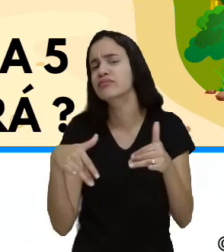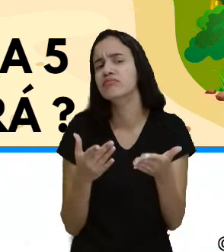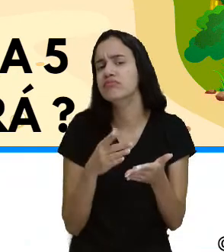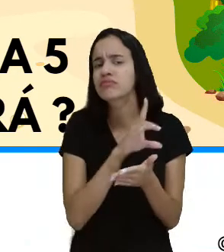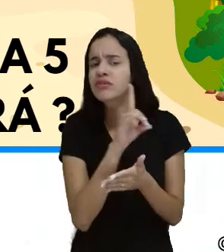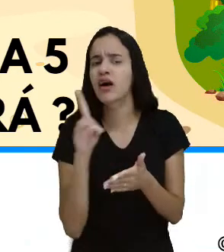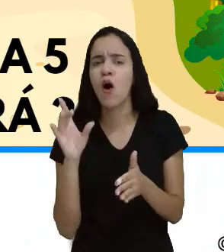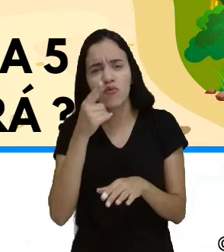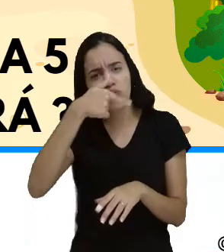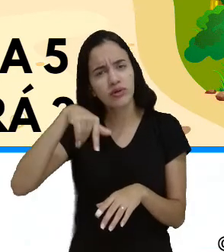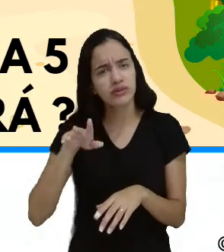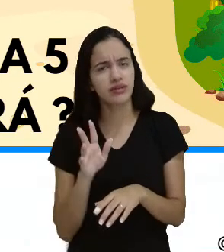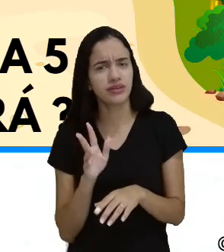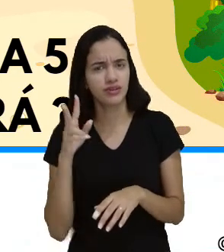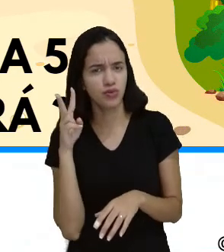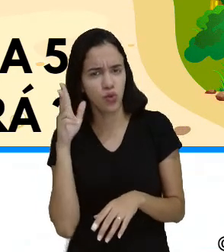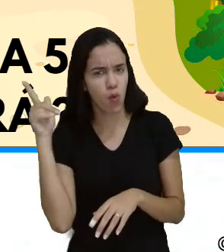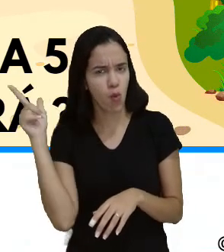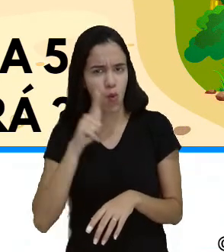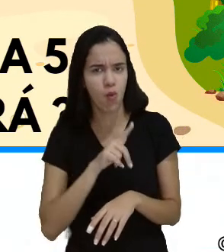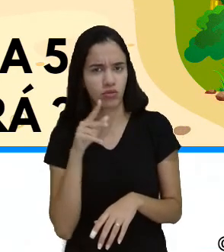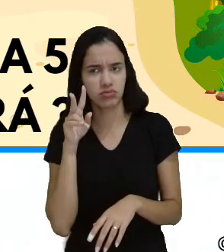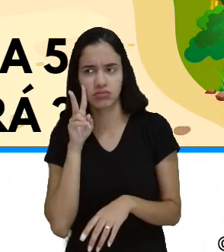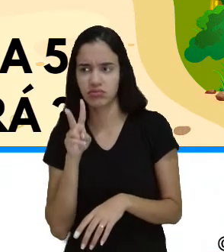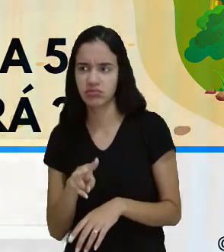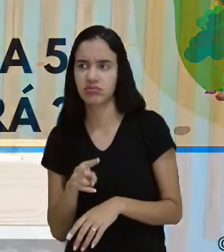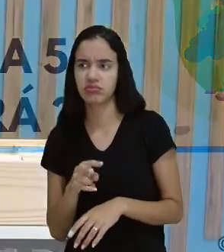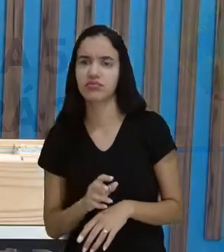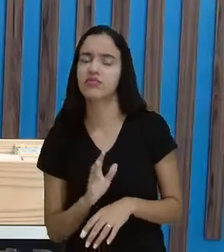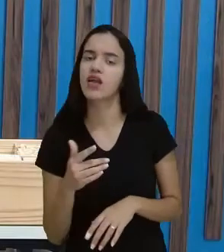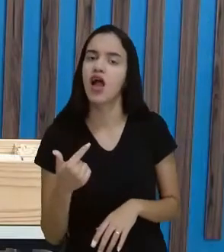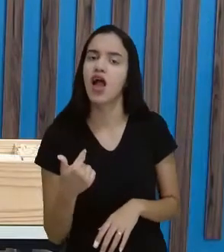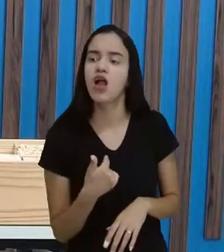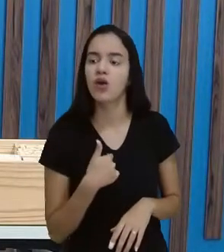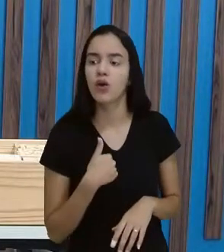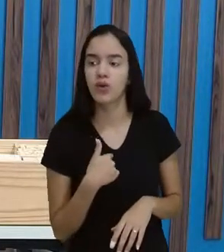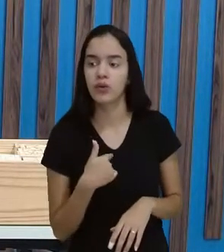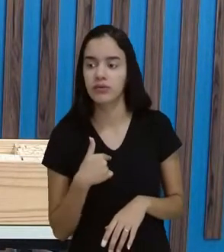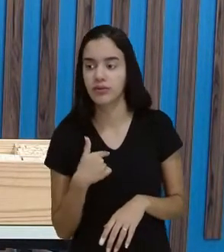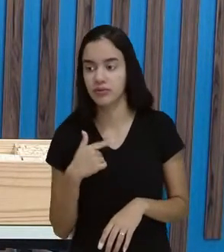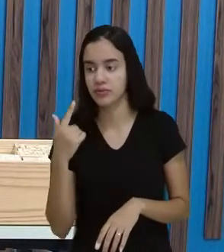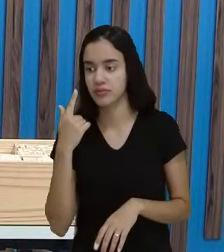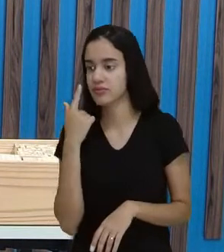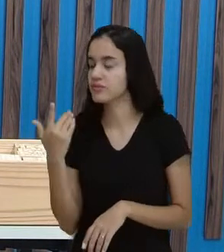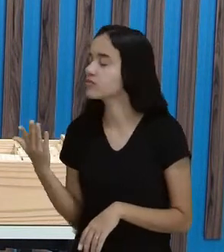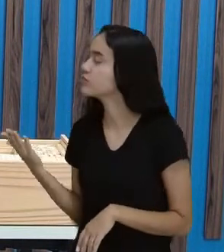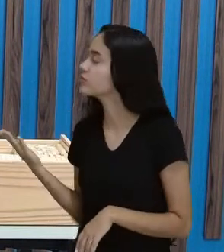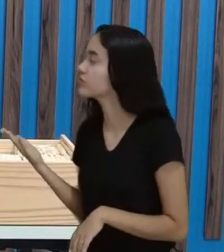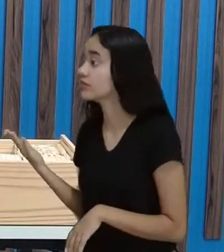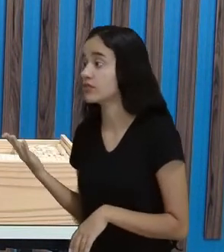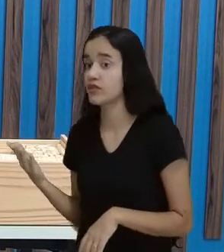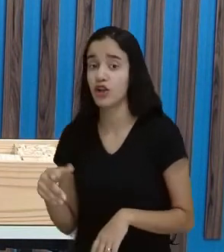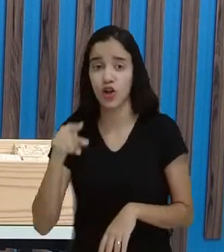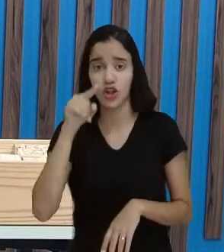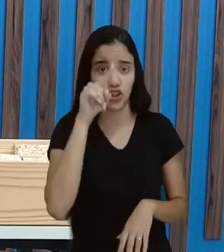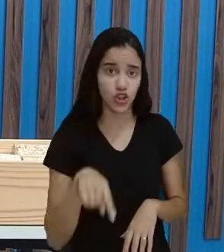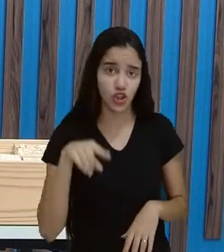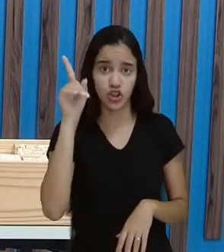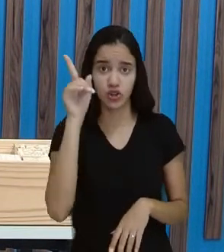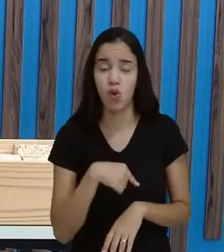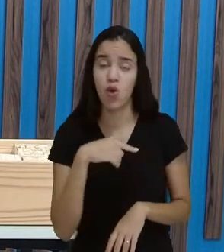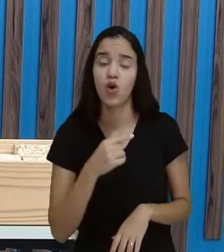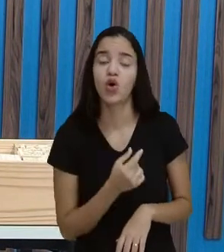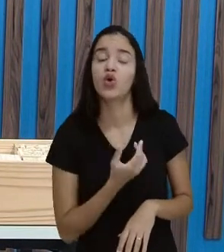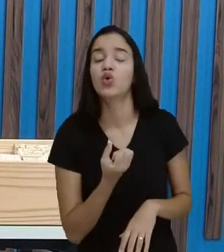praia? Vocês conseguiram visualizar a fala da professora Esther? Eu vou aqui, ó, riscar, marcar um X nos números que